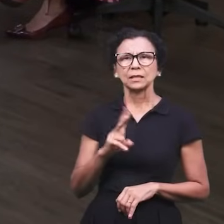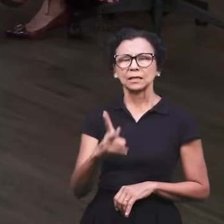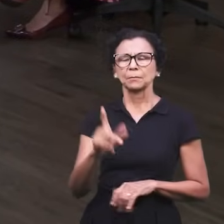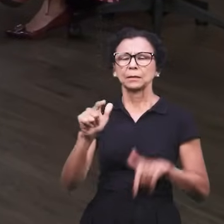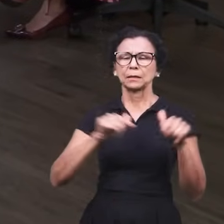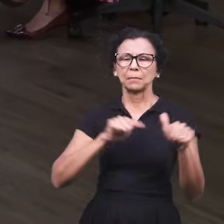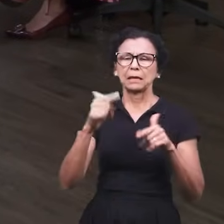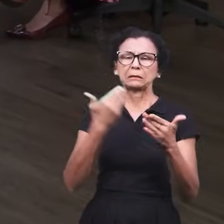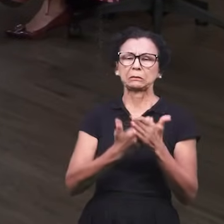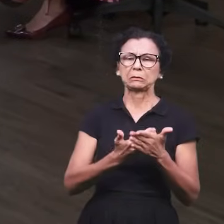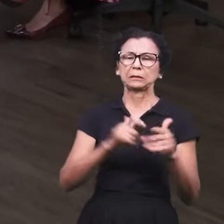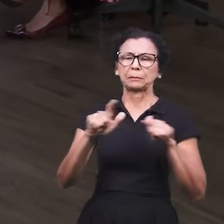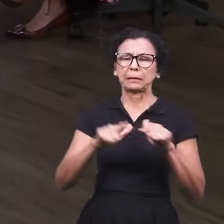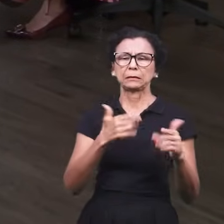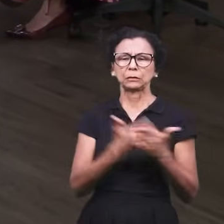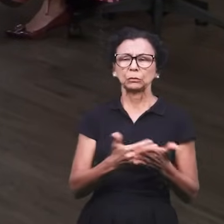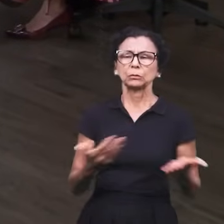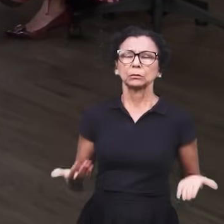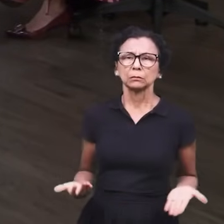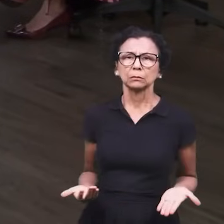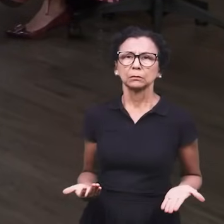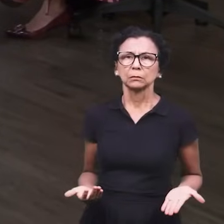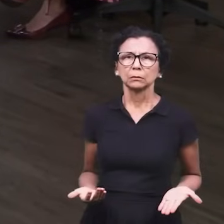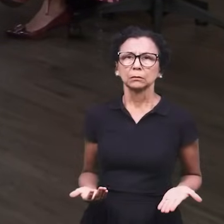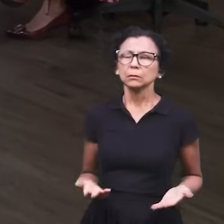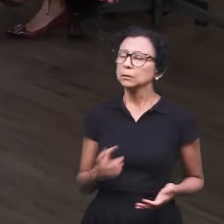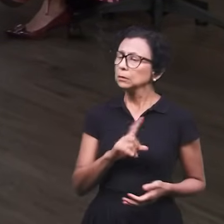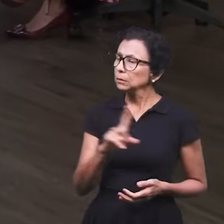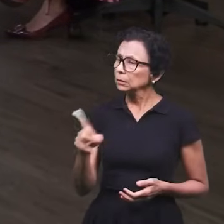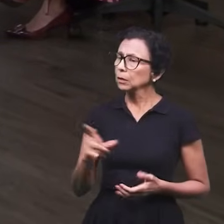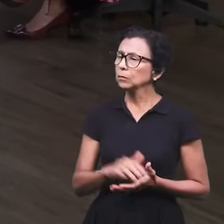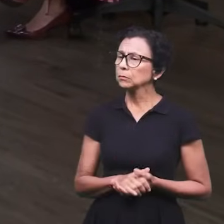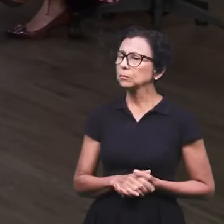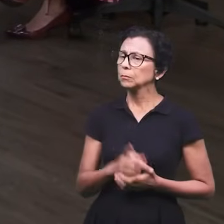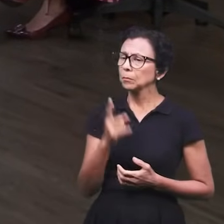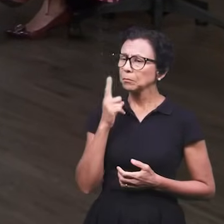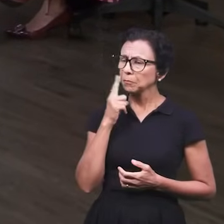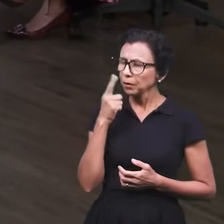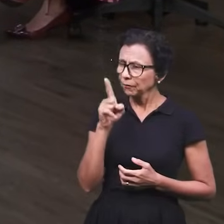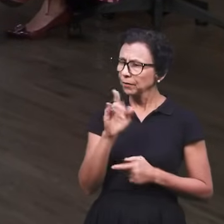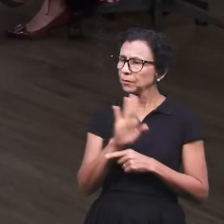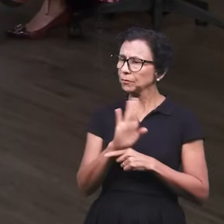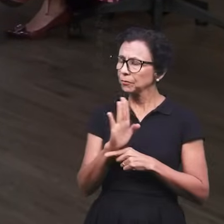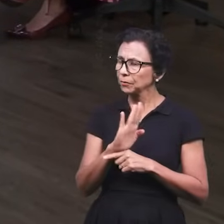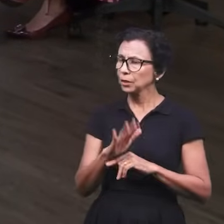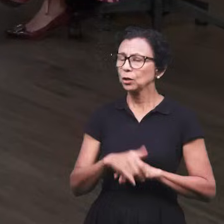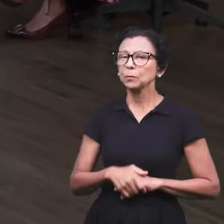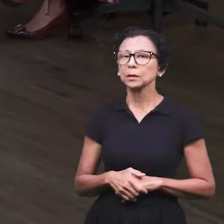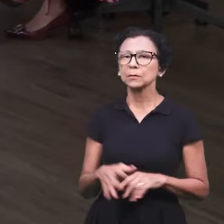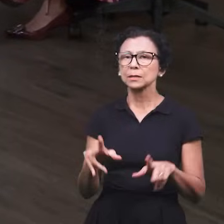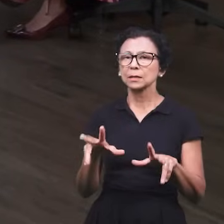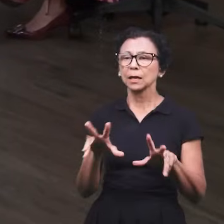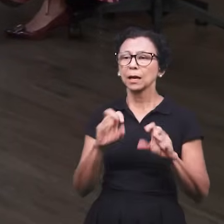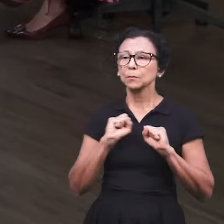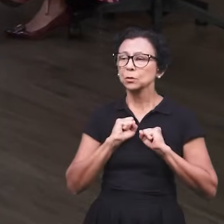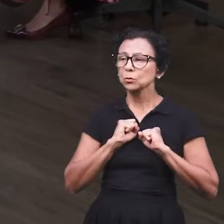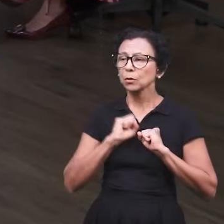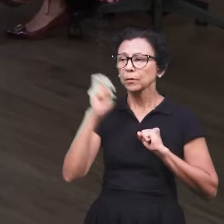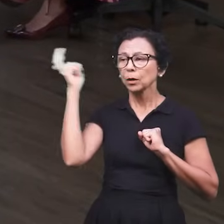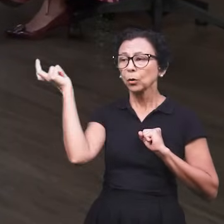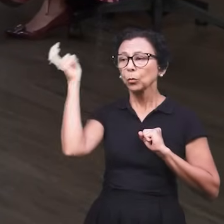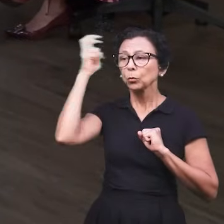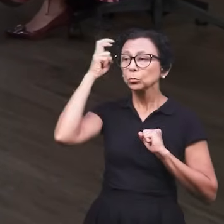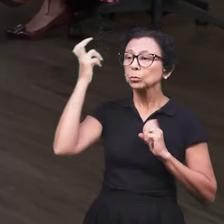disse, não. Eu disse, você pode ver um filme, mas procure ver um filme que te traga cultura, é